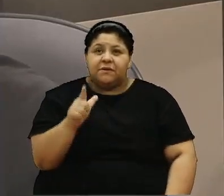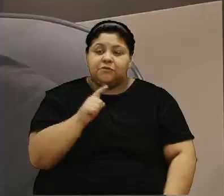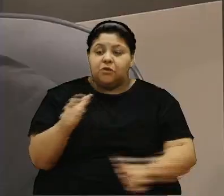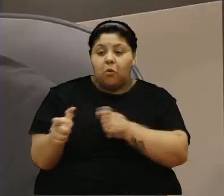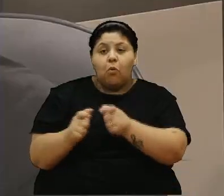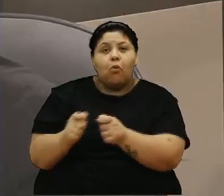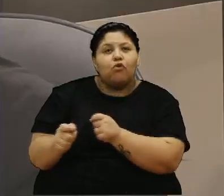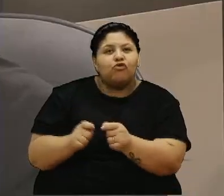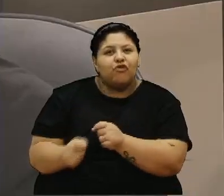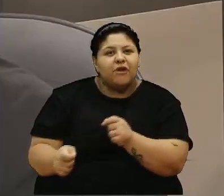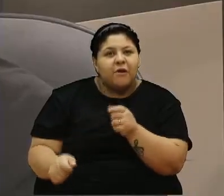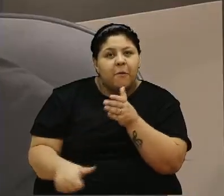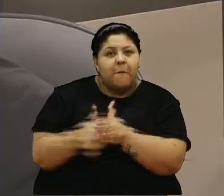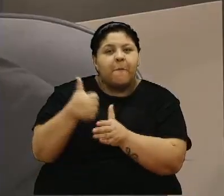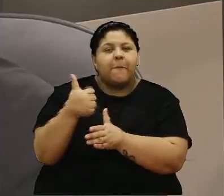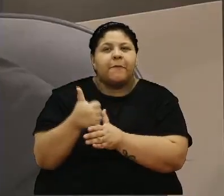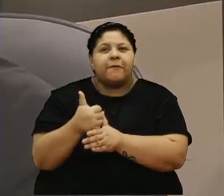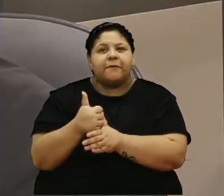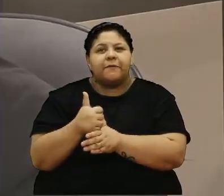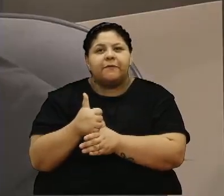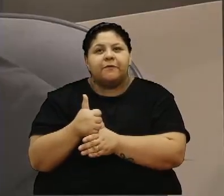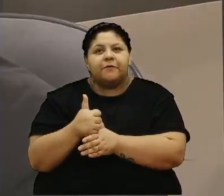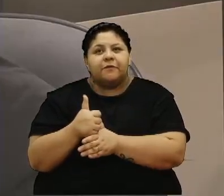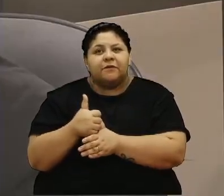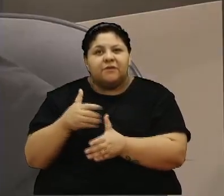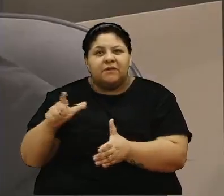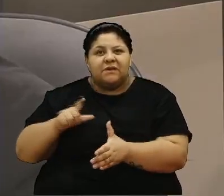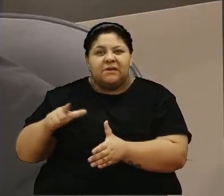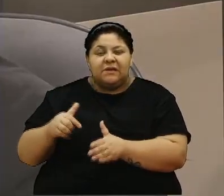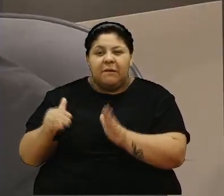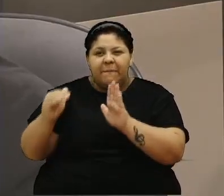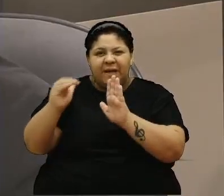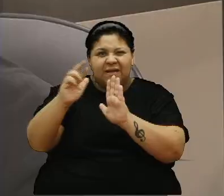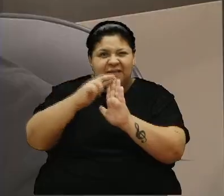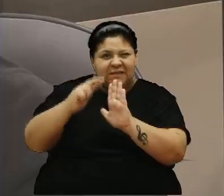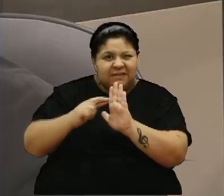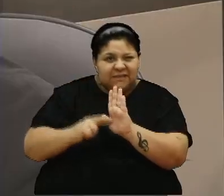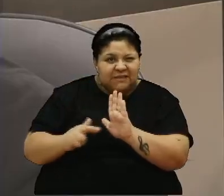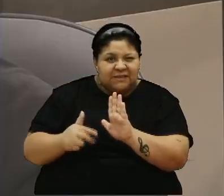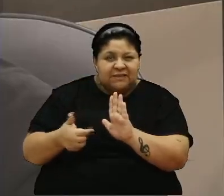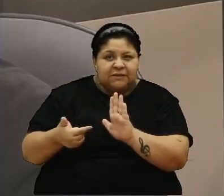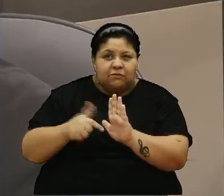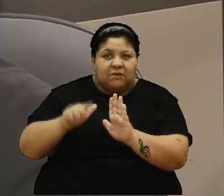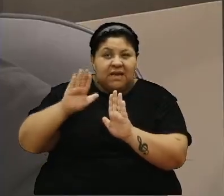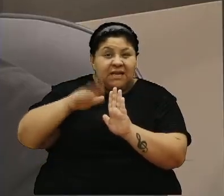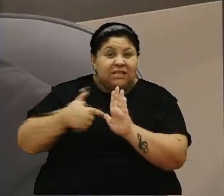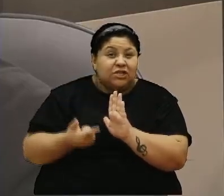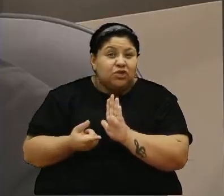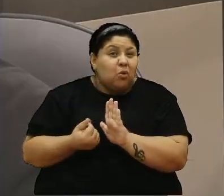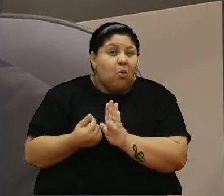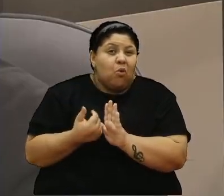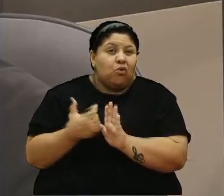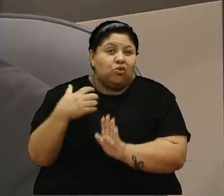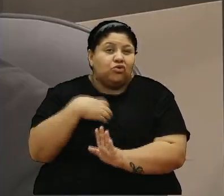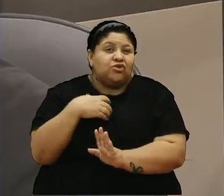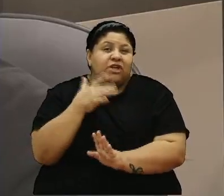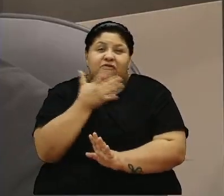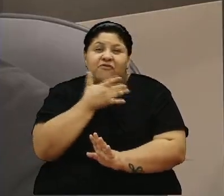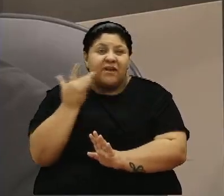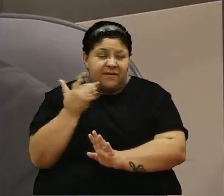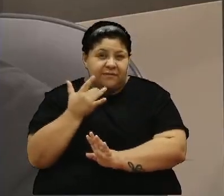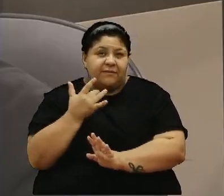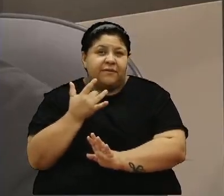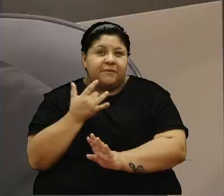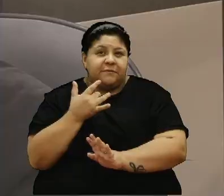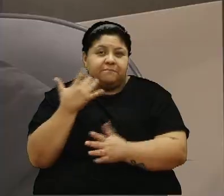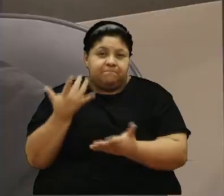maior, mais rigor, colocar mais um empecilho para ter mais rigor ali e não ter tanto desconto de forma tão fácil. Então, a MP